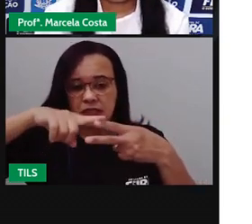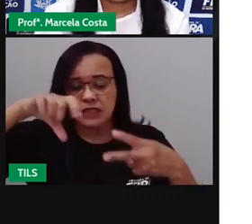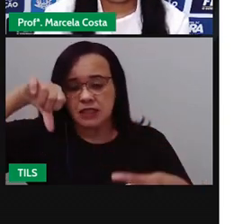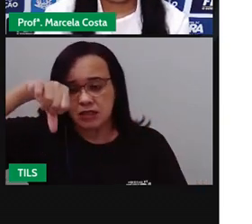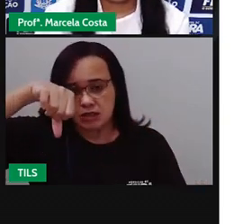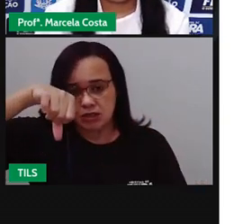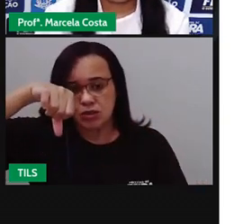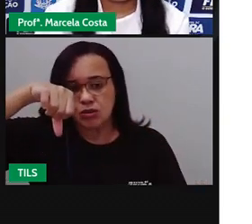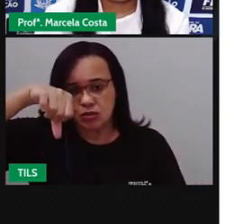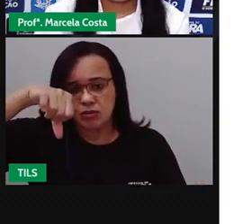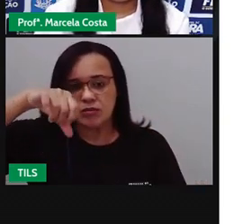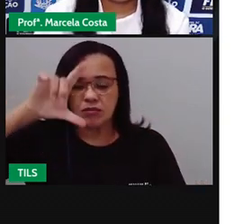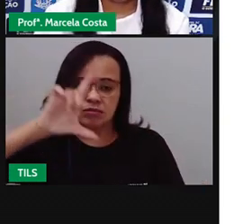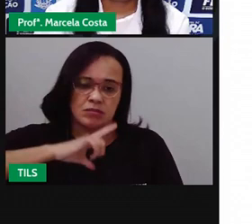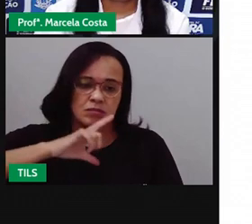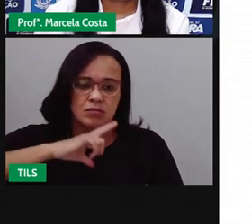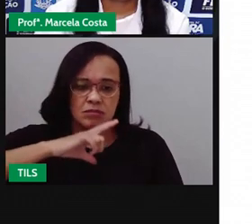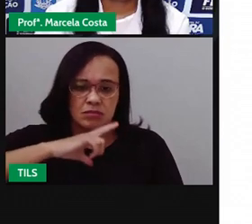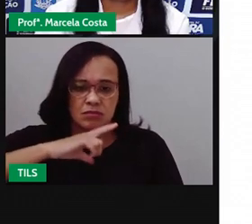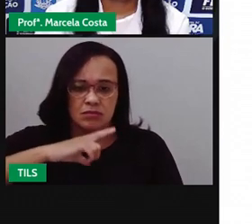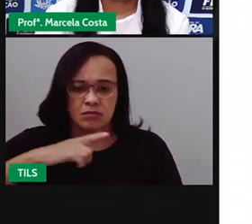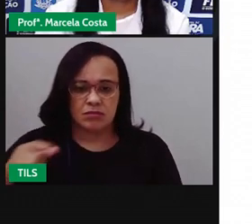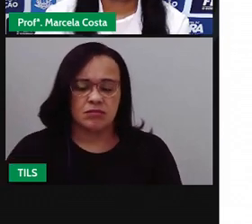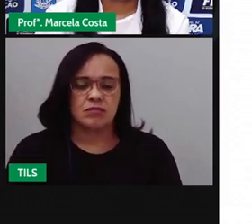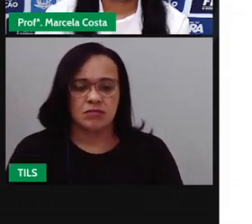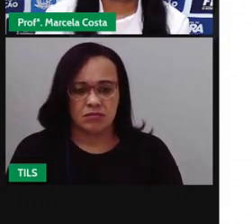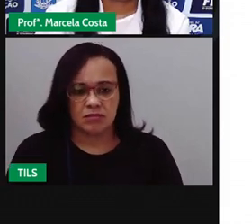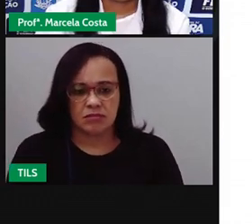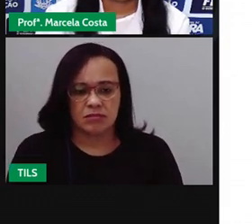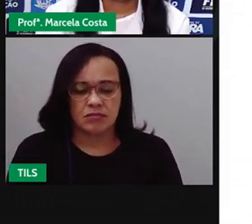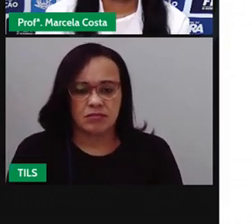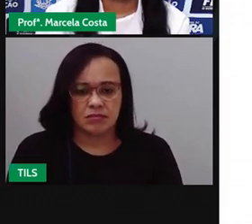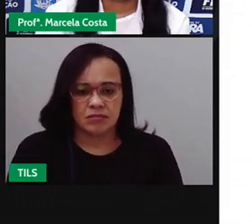estrofe. Oito versos aqui, né?